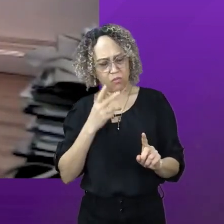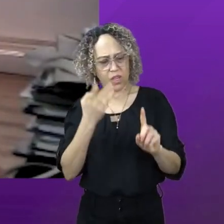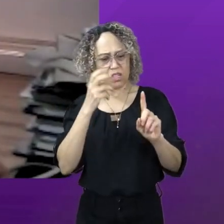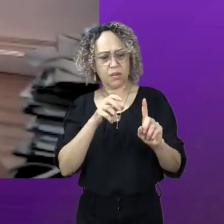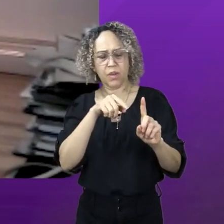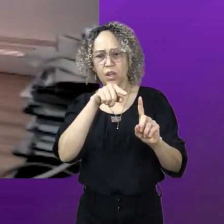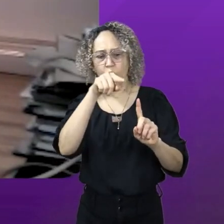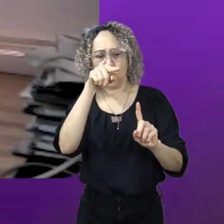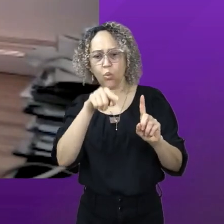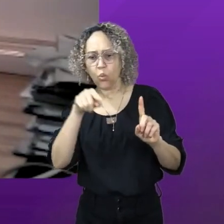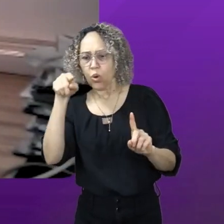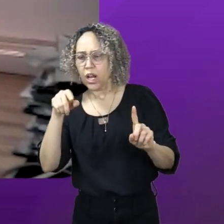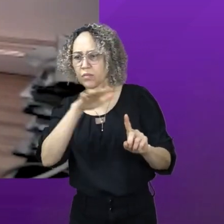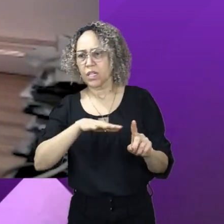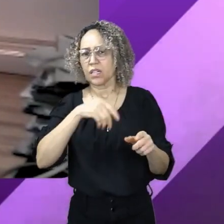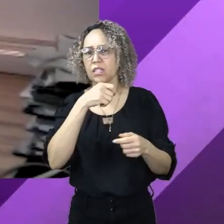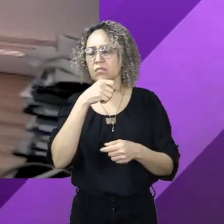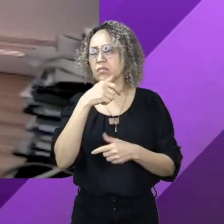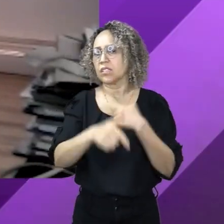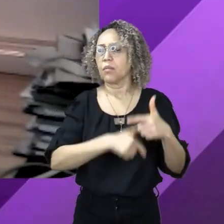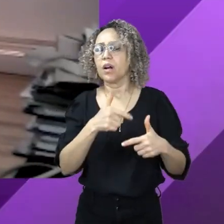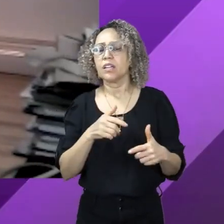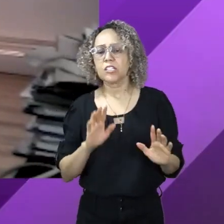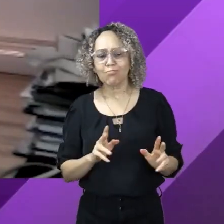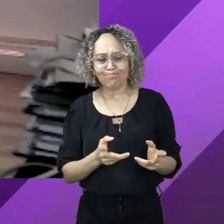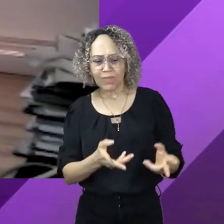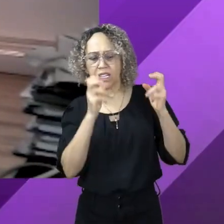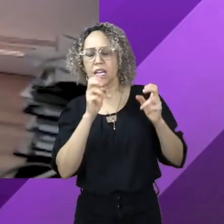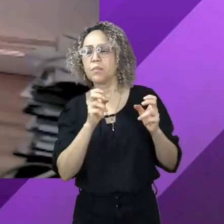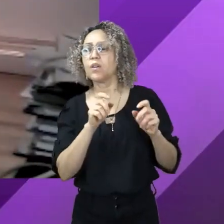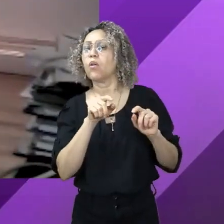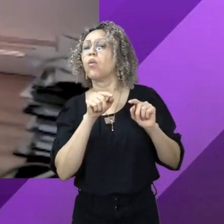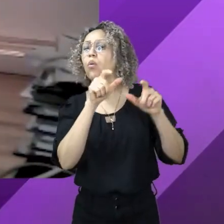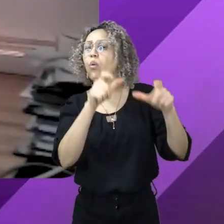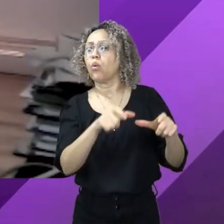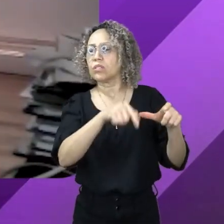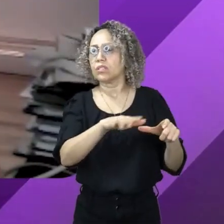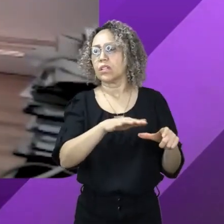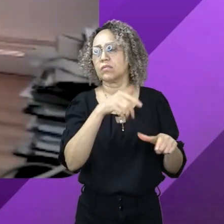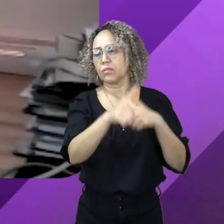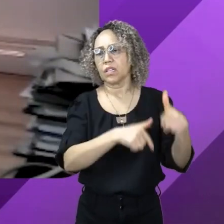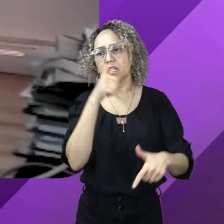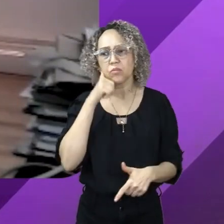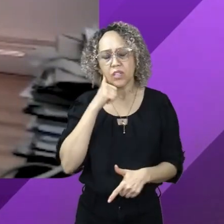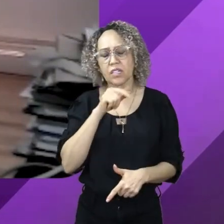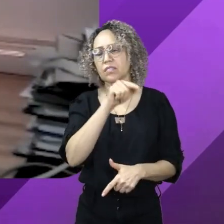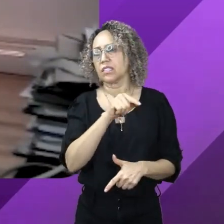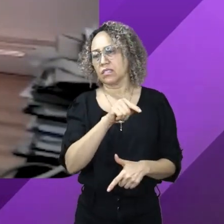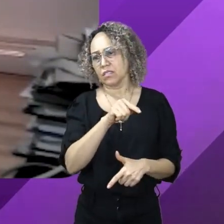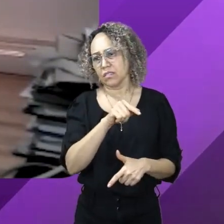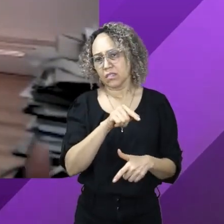a gente vê aonde estão as mulheres. Então, exatamente nesses trabalhos que são